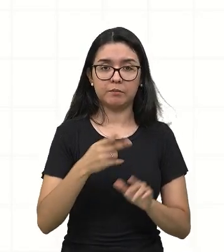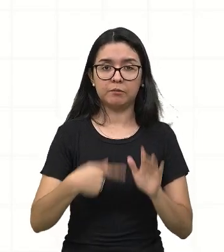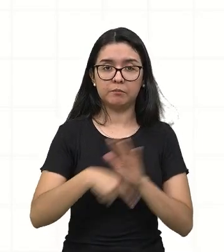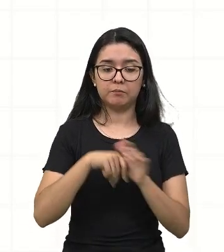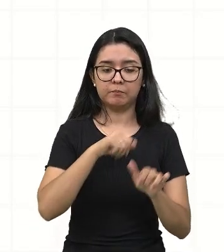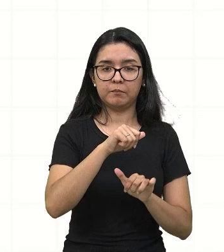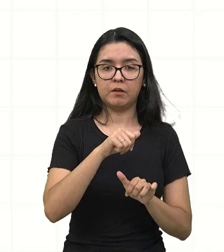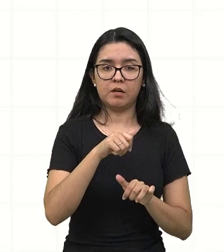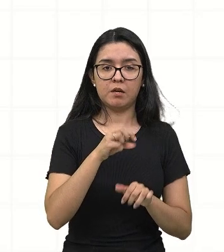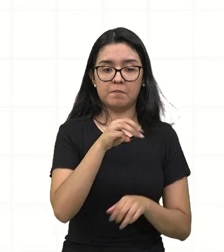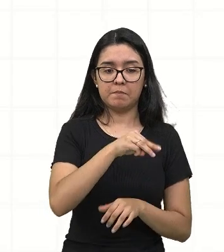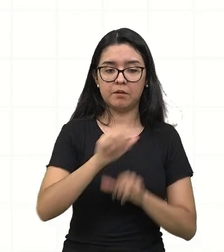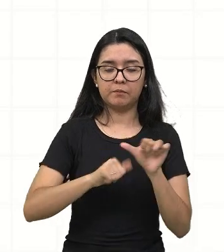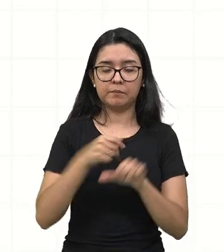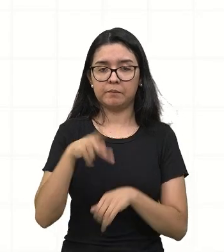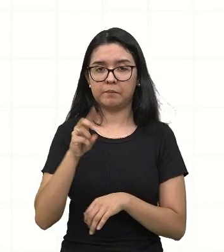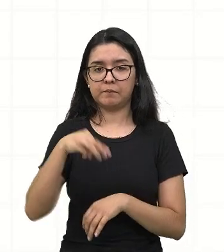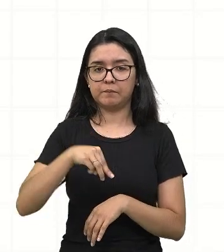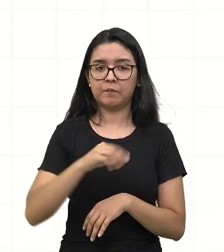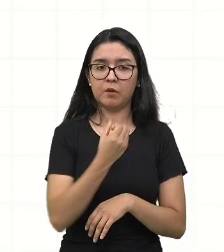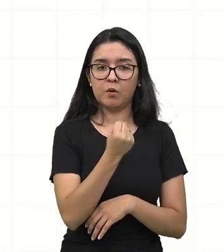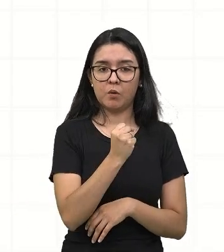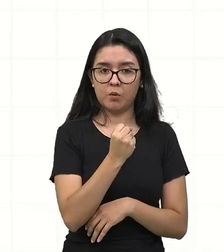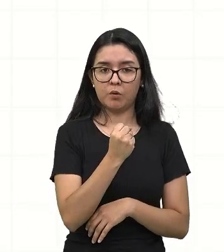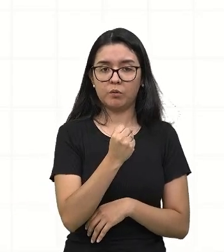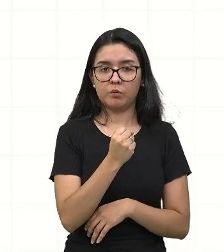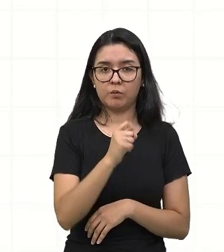quilômetro, você vai pegar, ó, 8.000